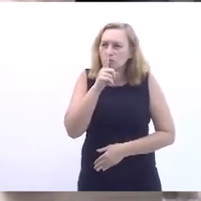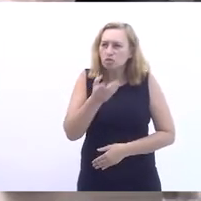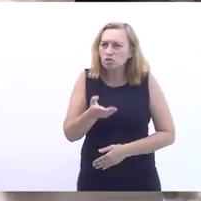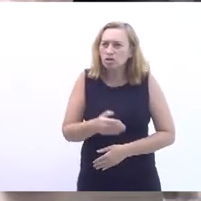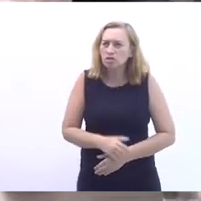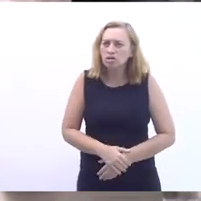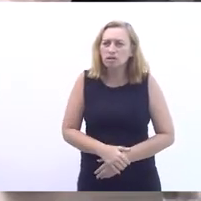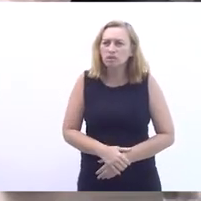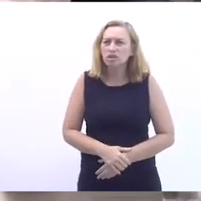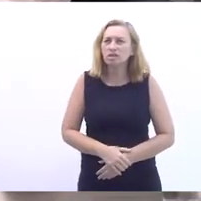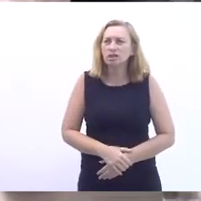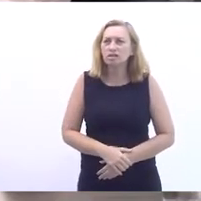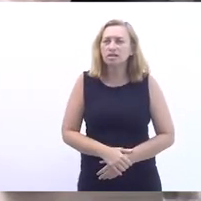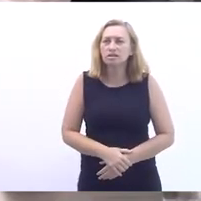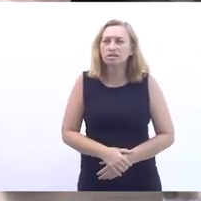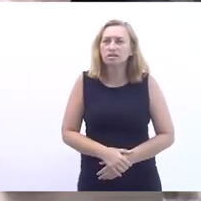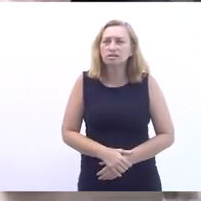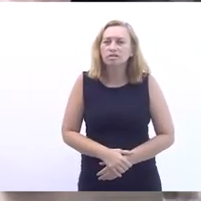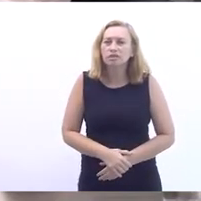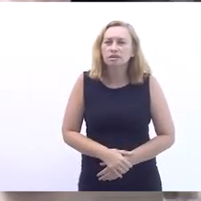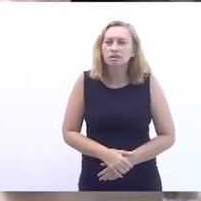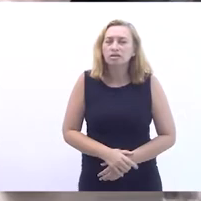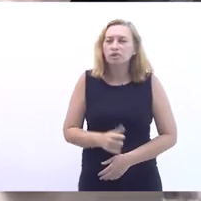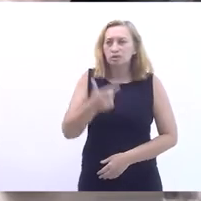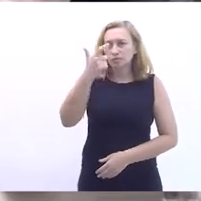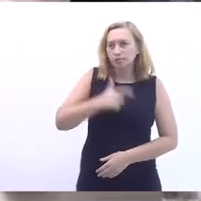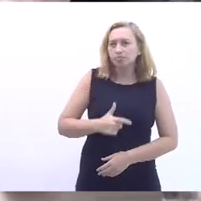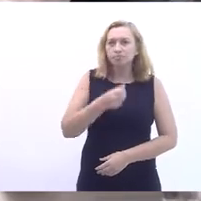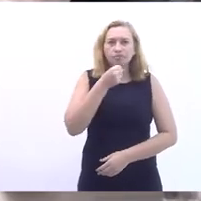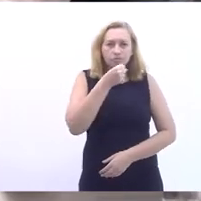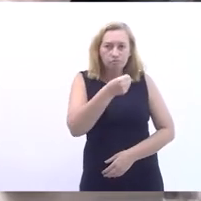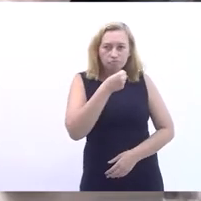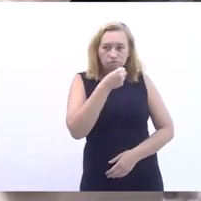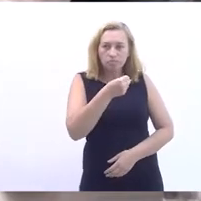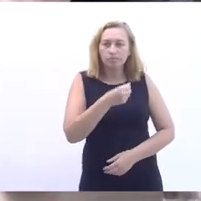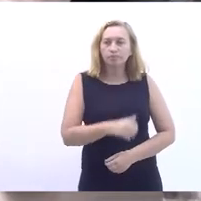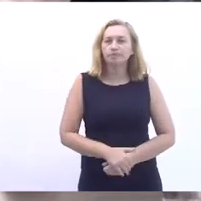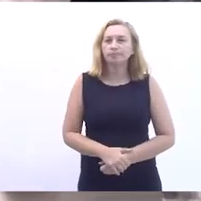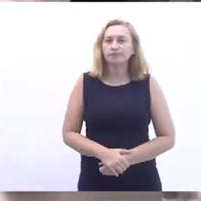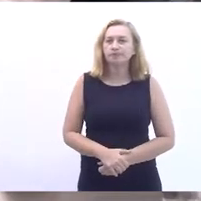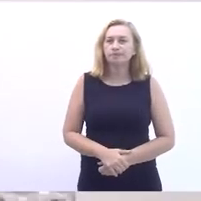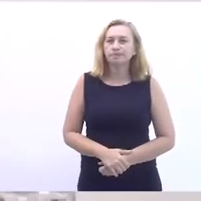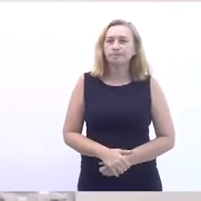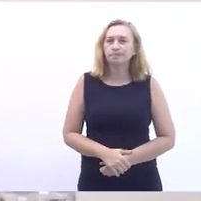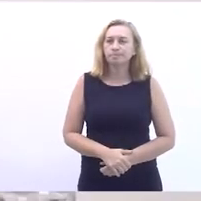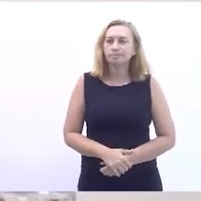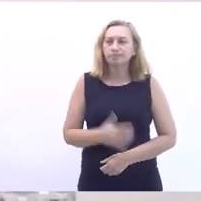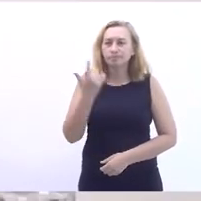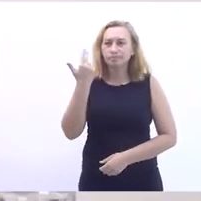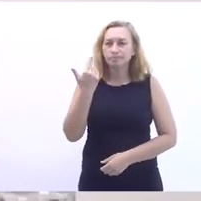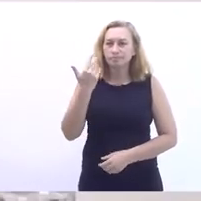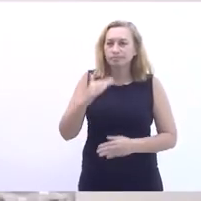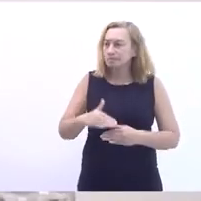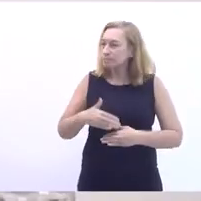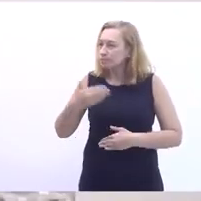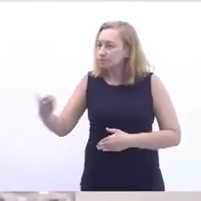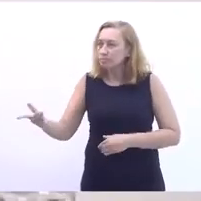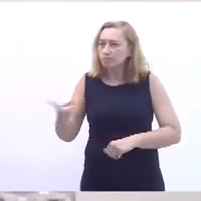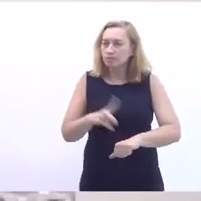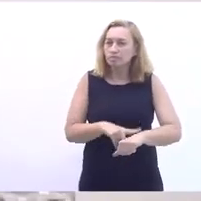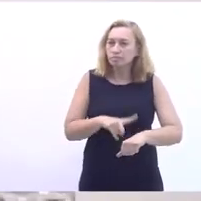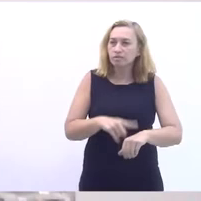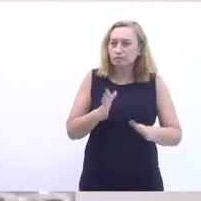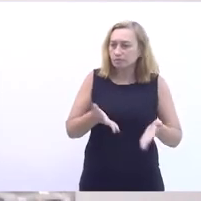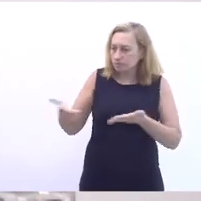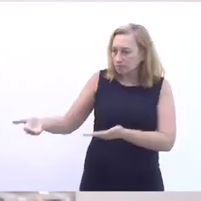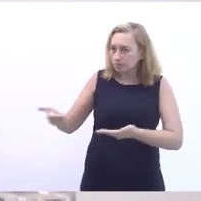Então é bom não é Matias Maxx sou jornalista né e enfim normalmente eu tô do outro lado da bancada hoje